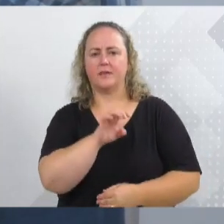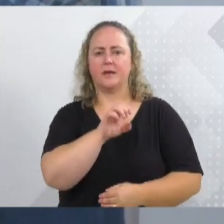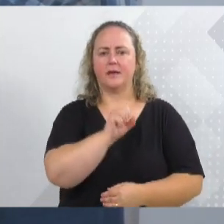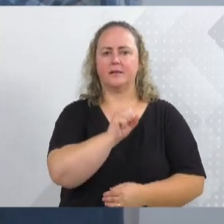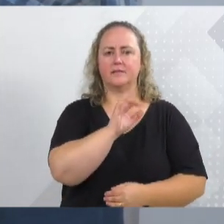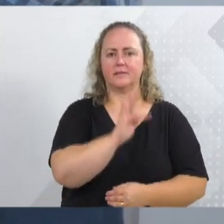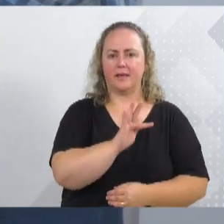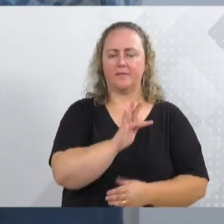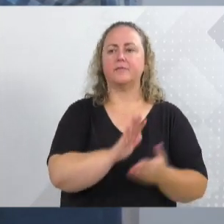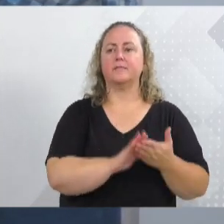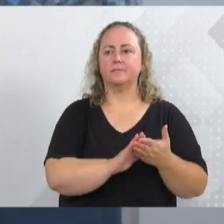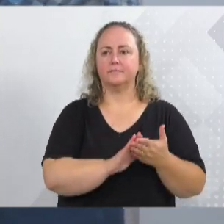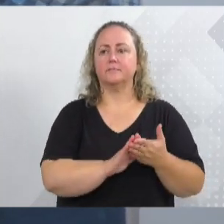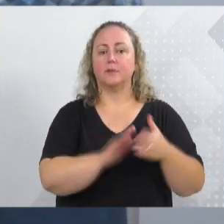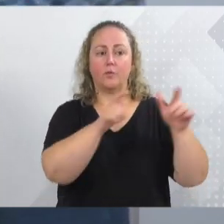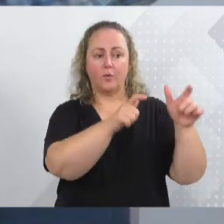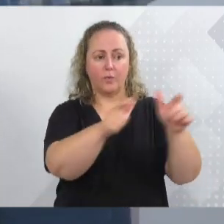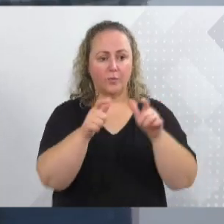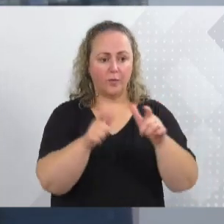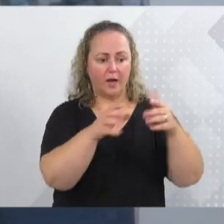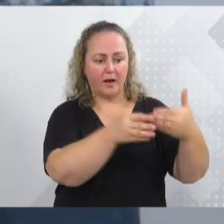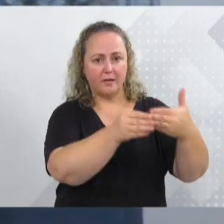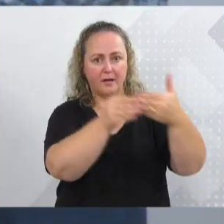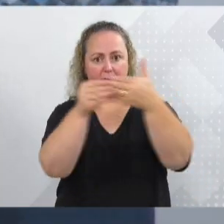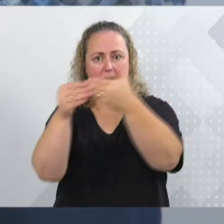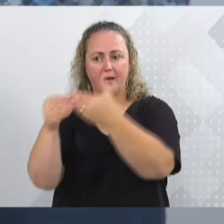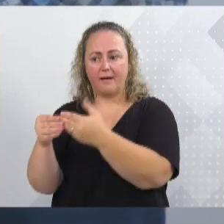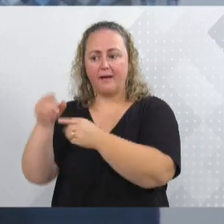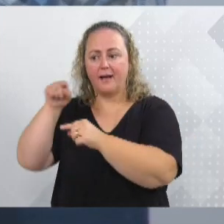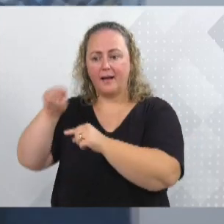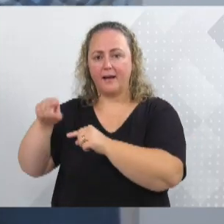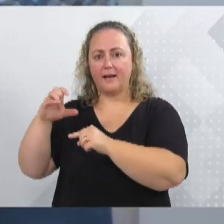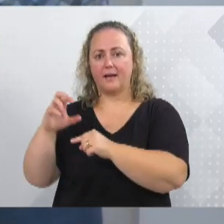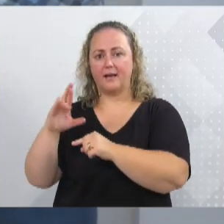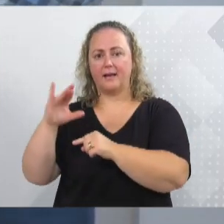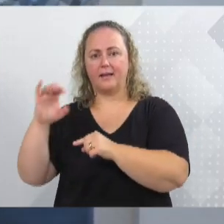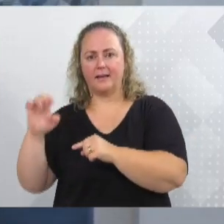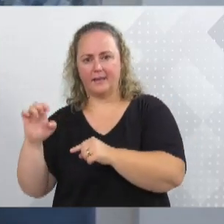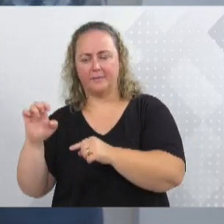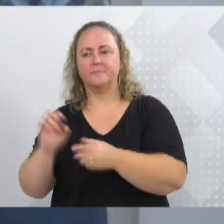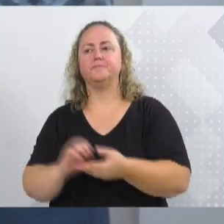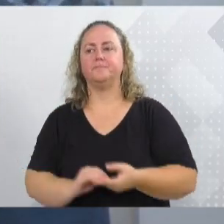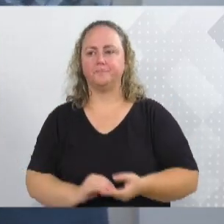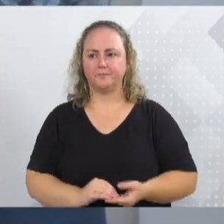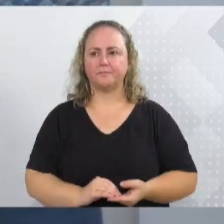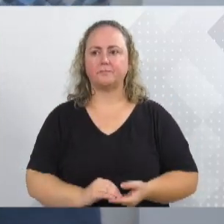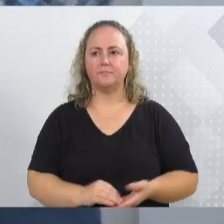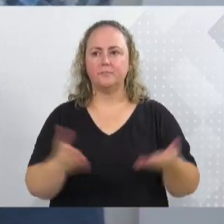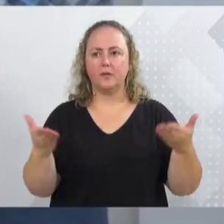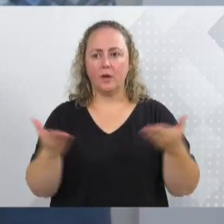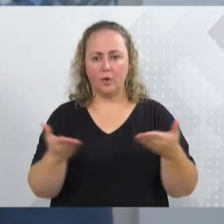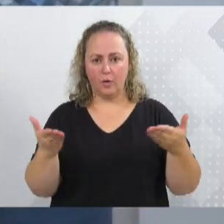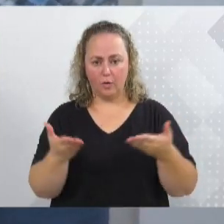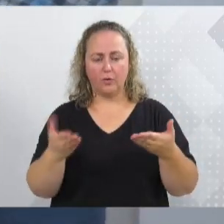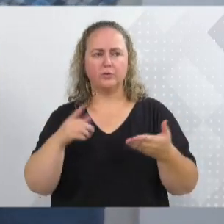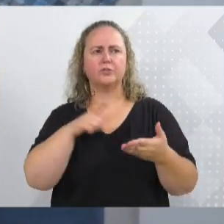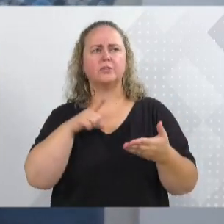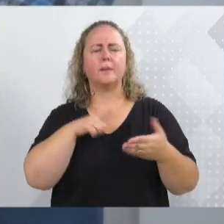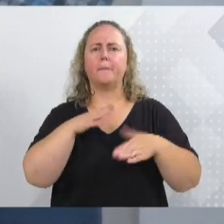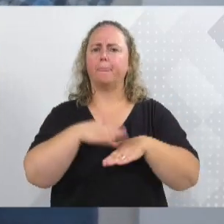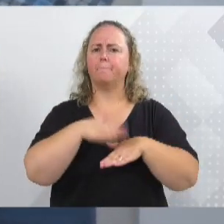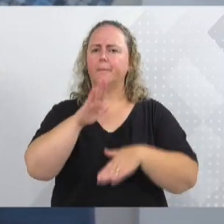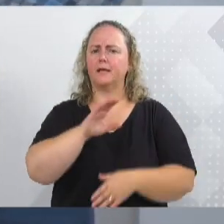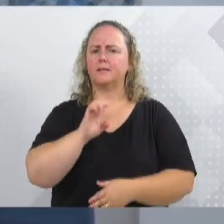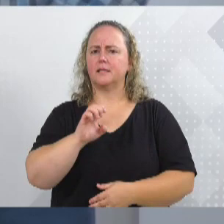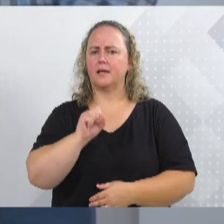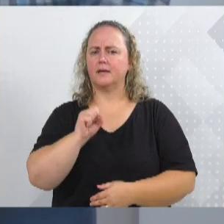pelas estratégias de saúde da família e pelos ambulatórios gerais da família. Né, atualmente, nós temos mais de 100 SFs